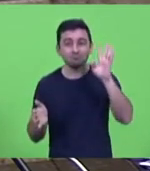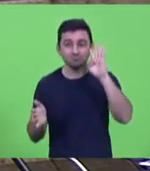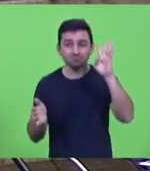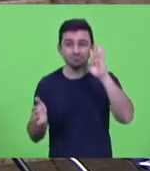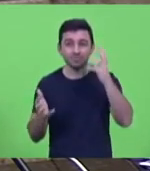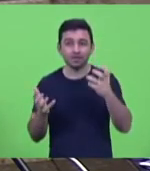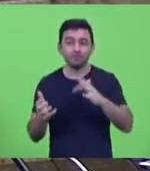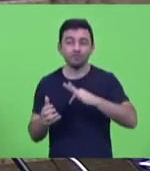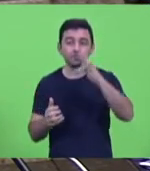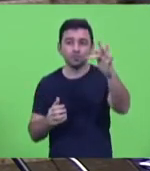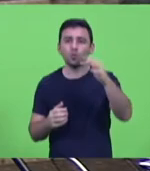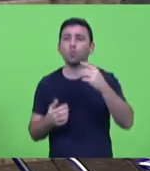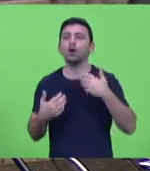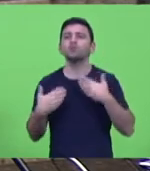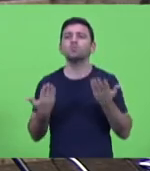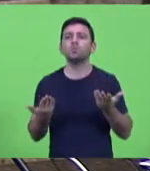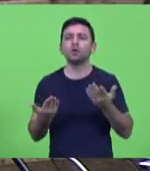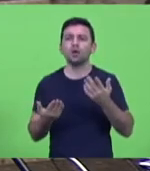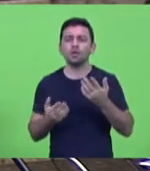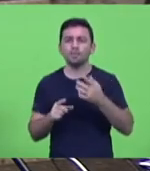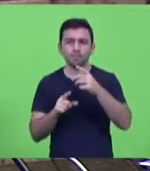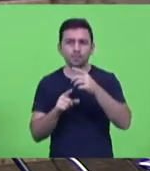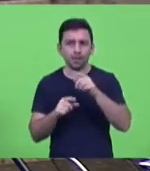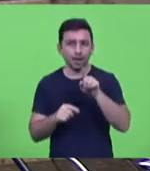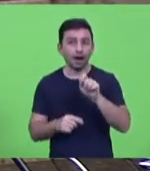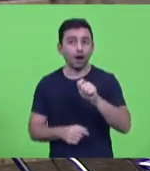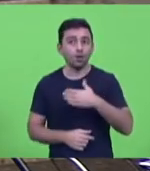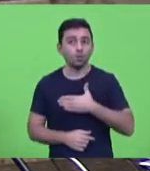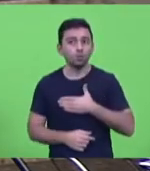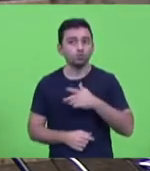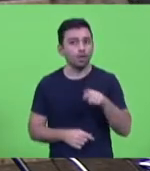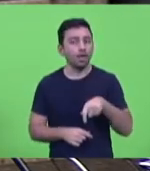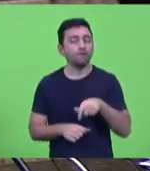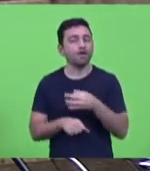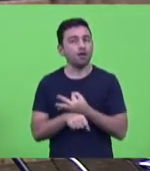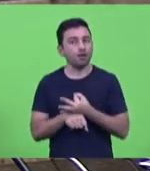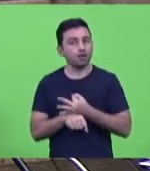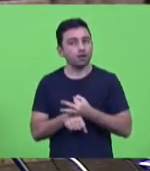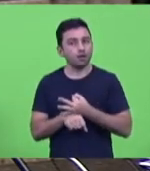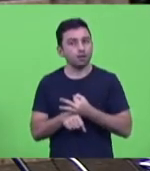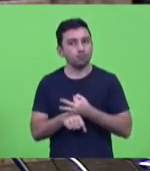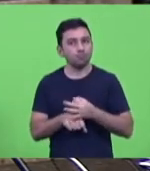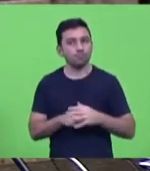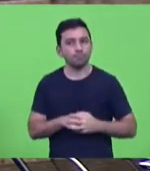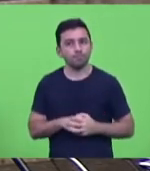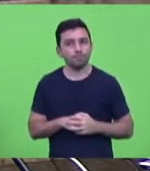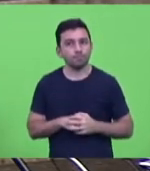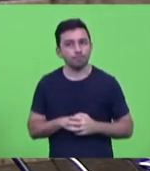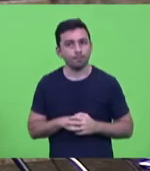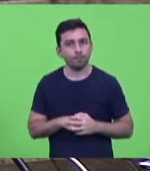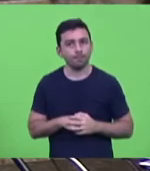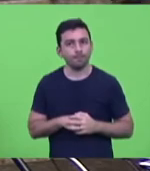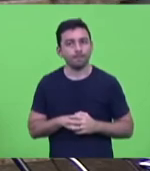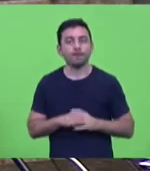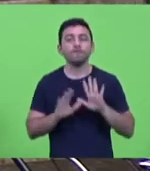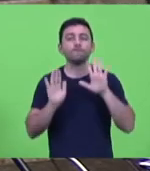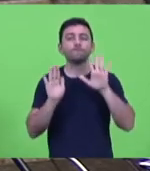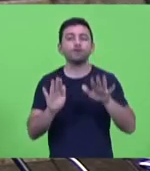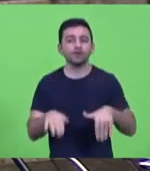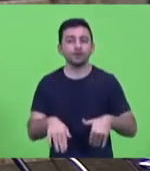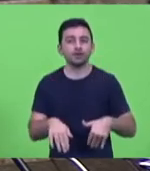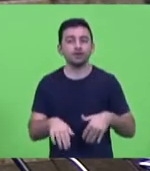para quando? Para agosto? Não, em agosto é as férias. Não vai ser em agosto. Vai ser ao fim das férias,